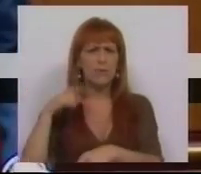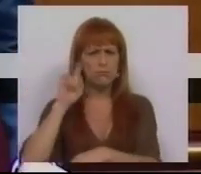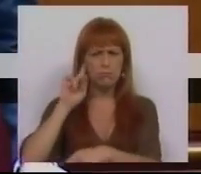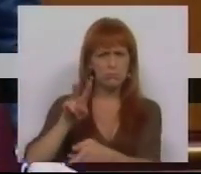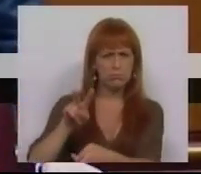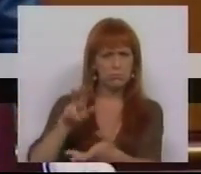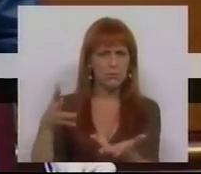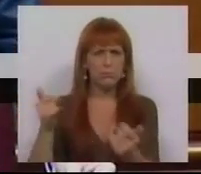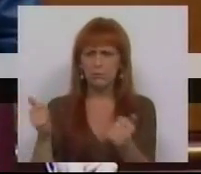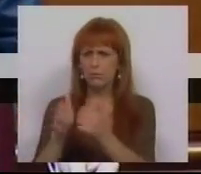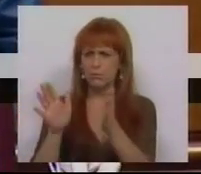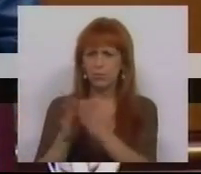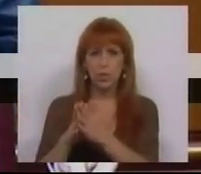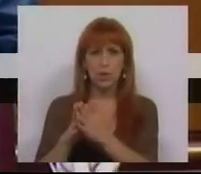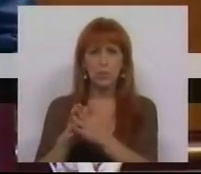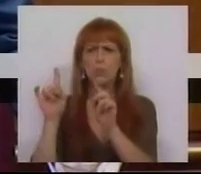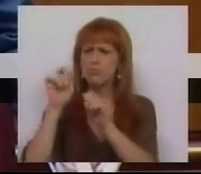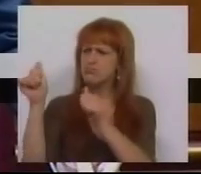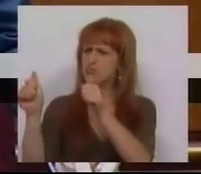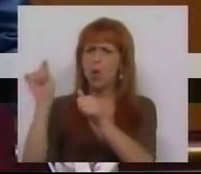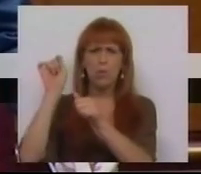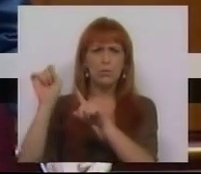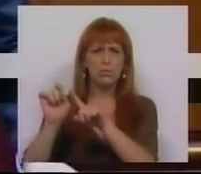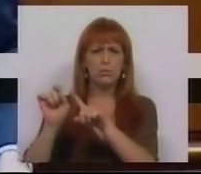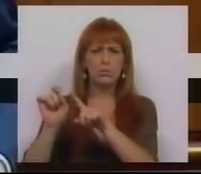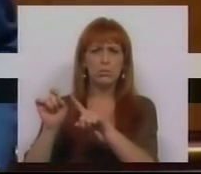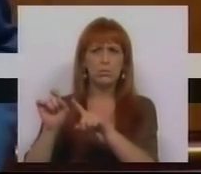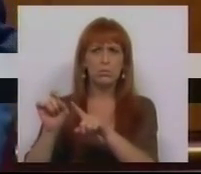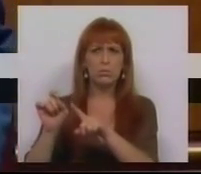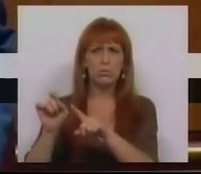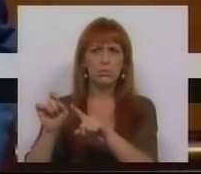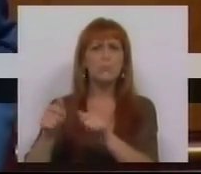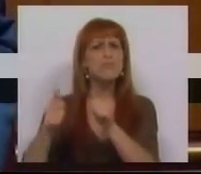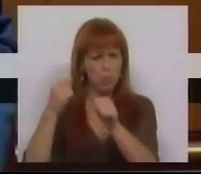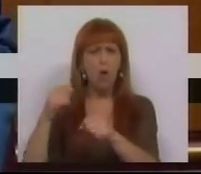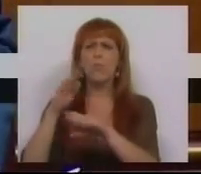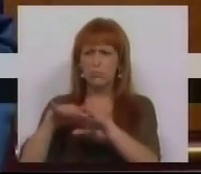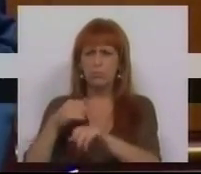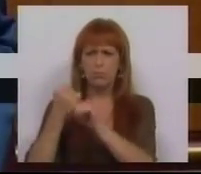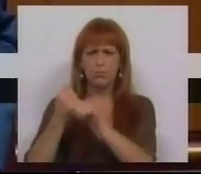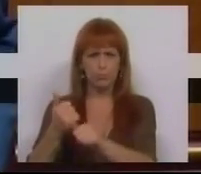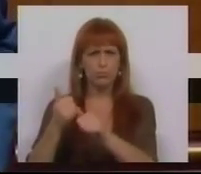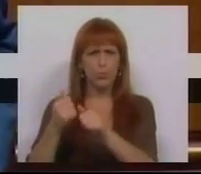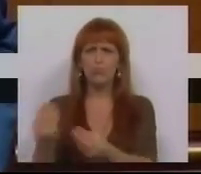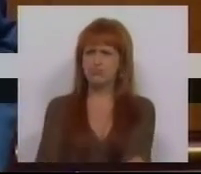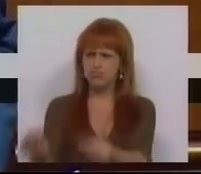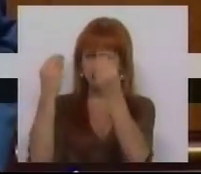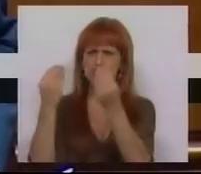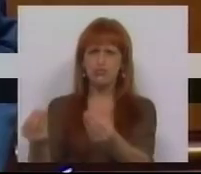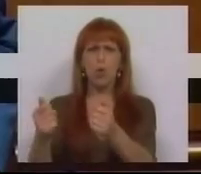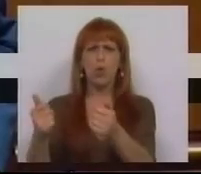merecer todas as qualificações de bom prestador e de